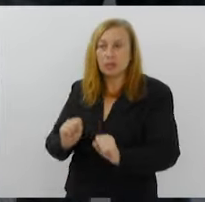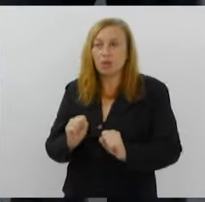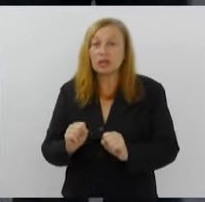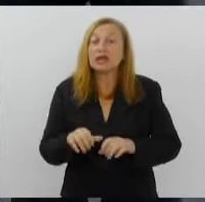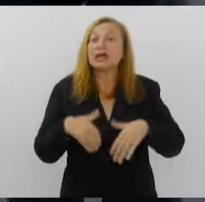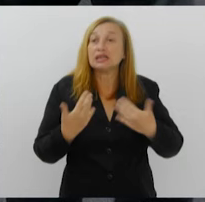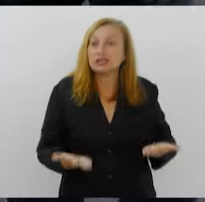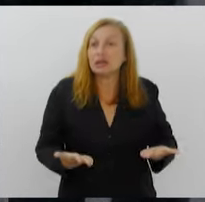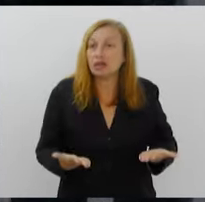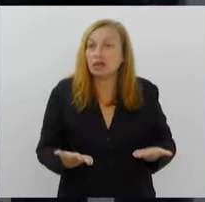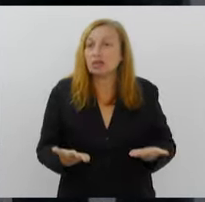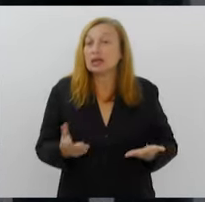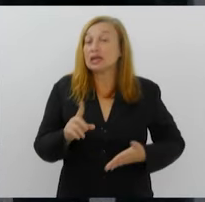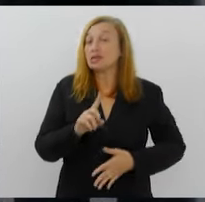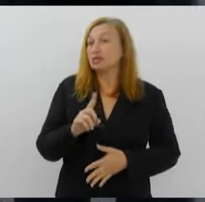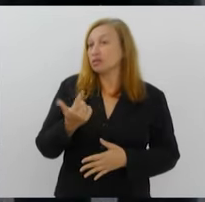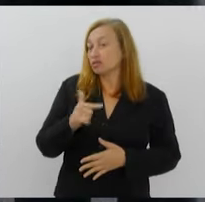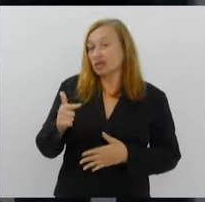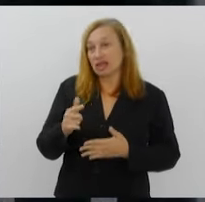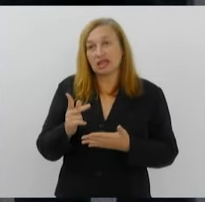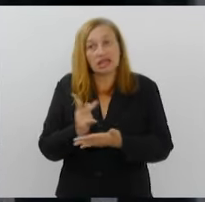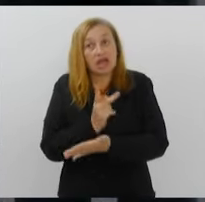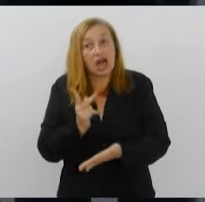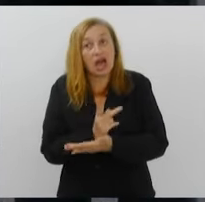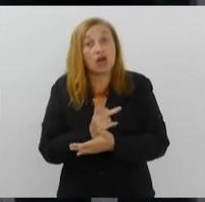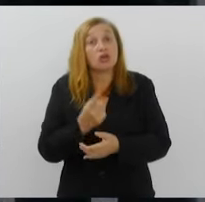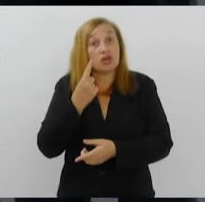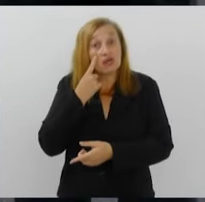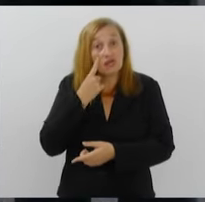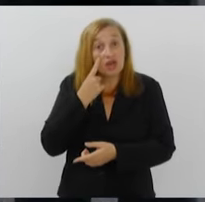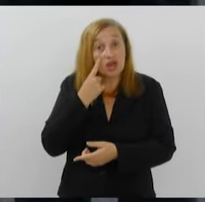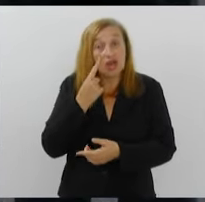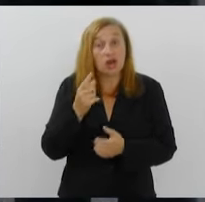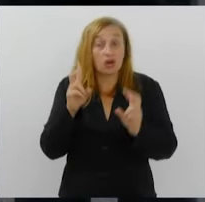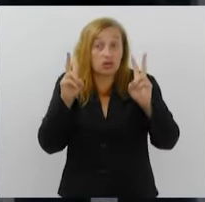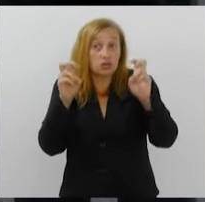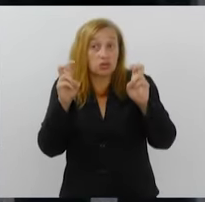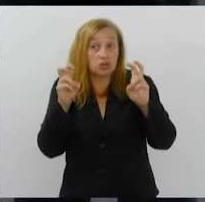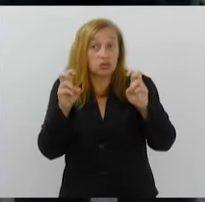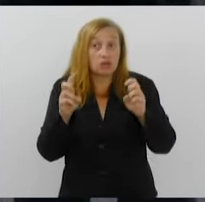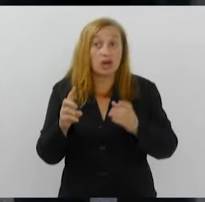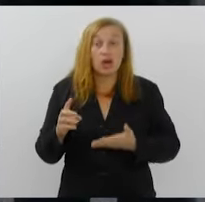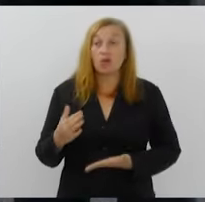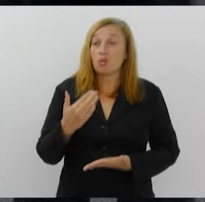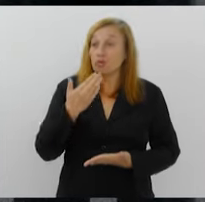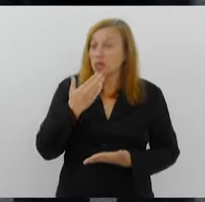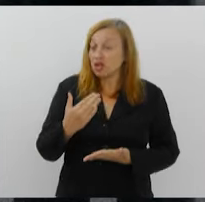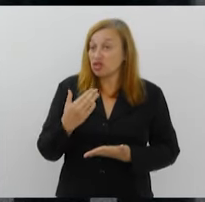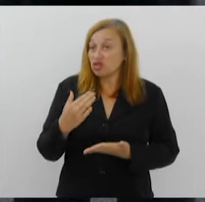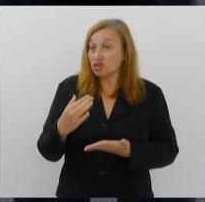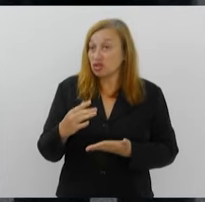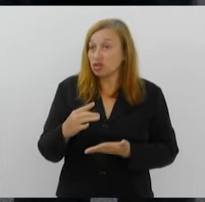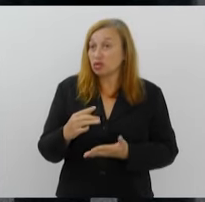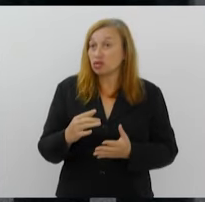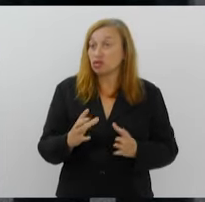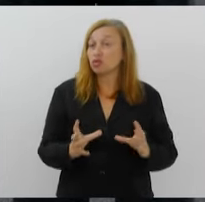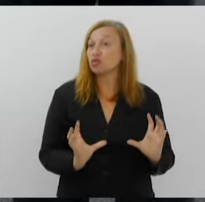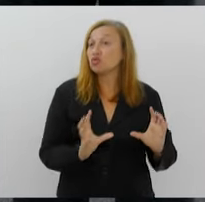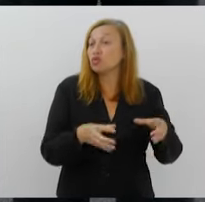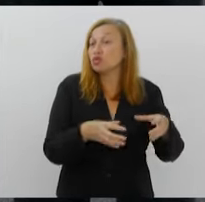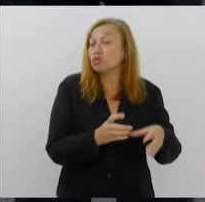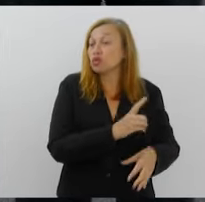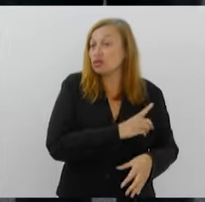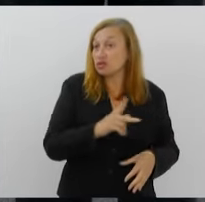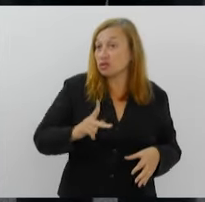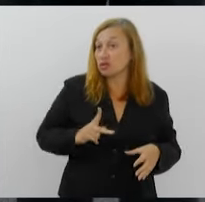tem nada de irregular. O que se examina a questão é de uma petição de um órgão estatal com